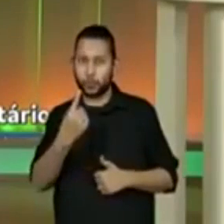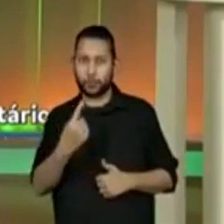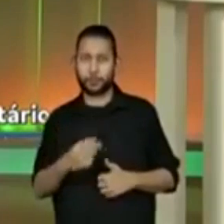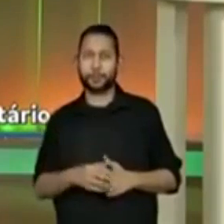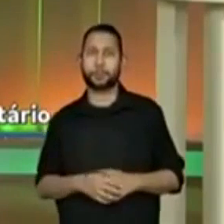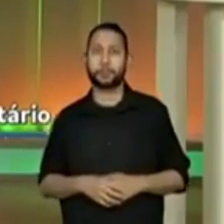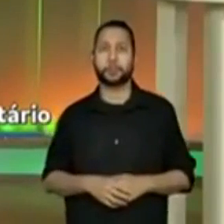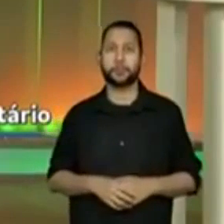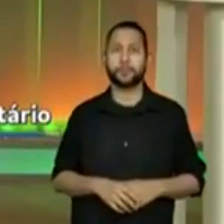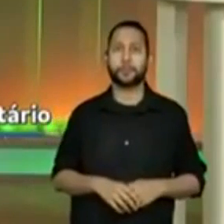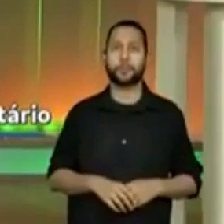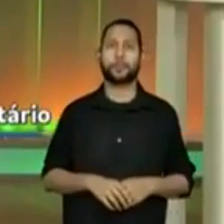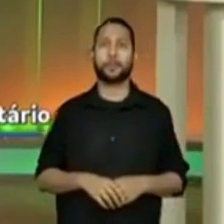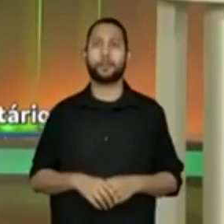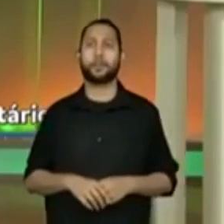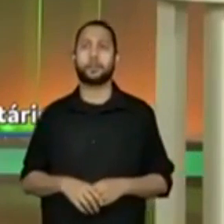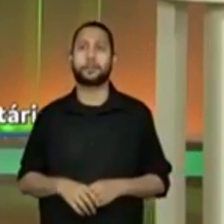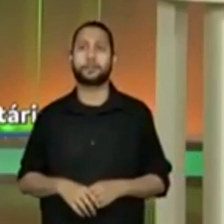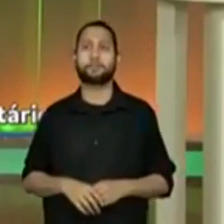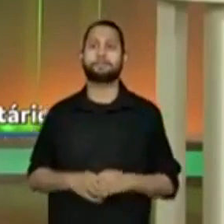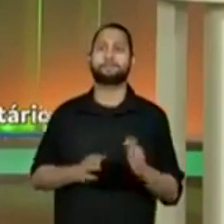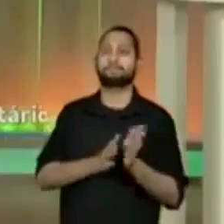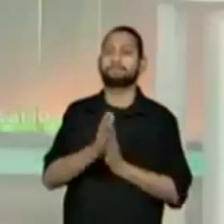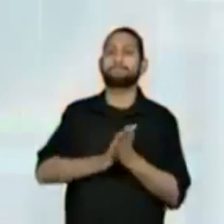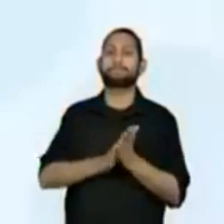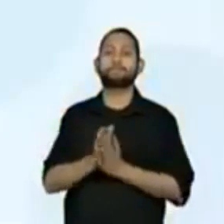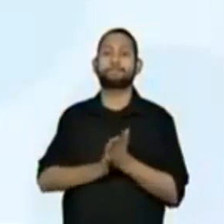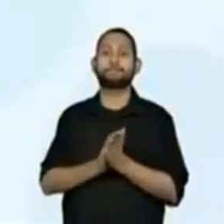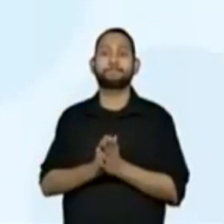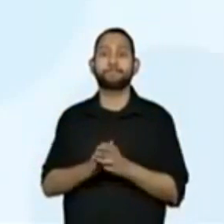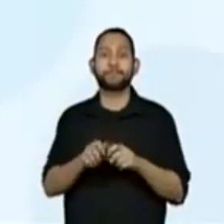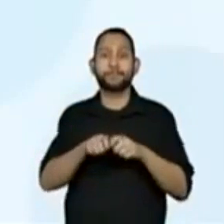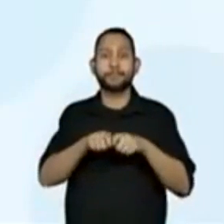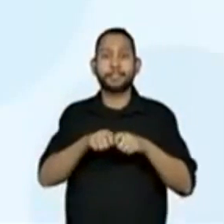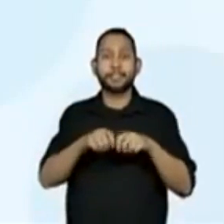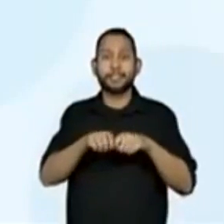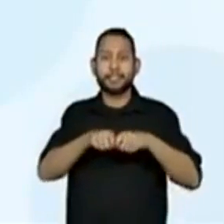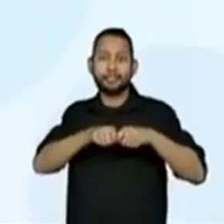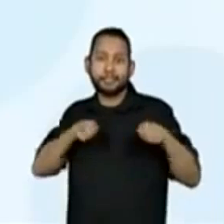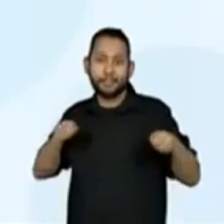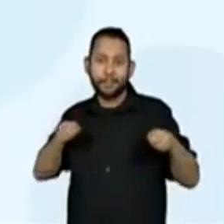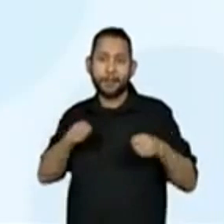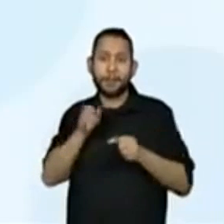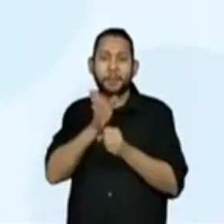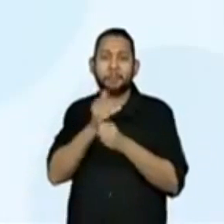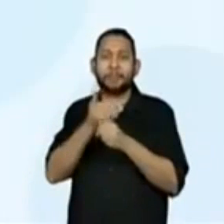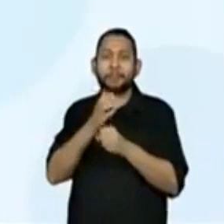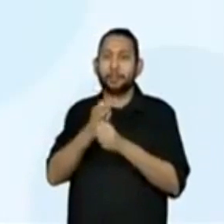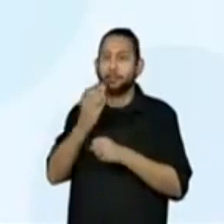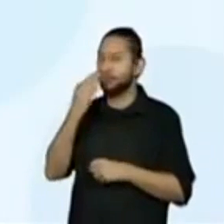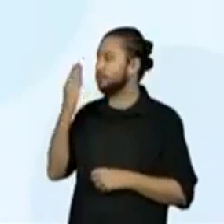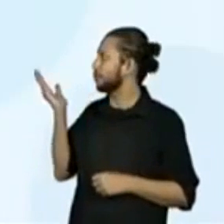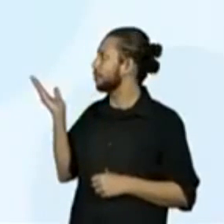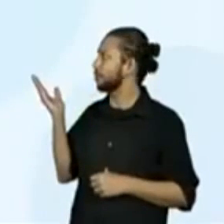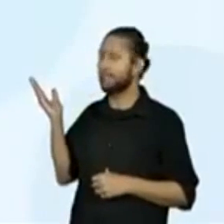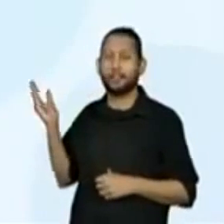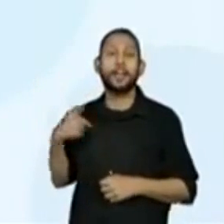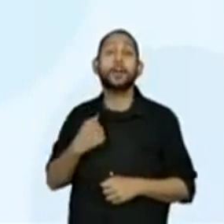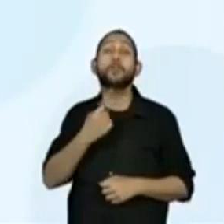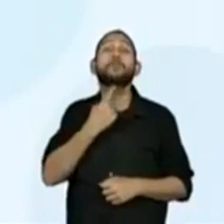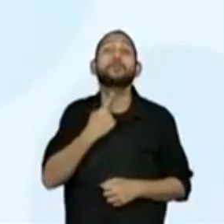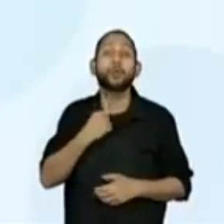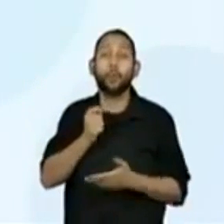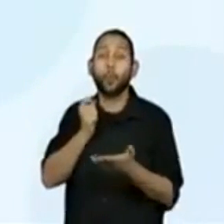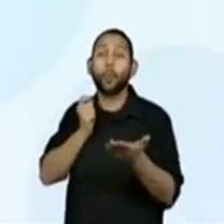pessoal. Vamos lá? Aí. A Ângela, ela foi ao supermercado, pessoal, e gostaria de